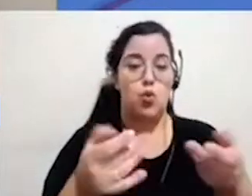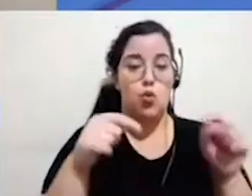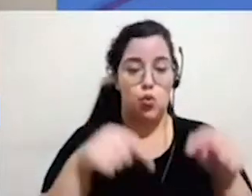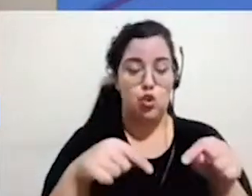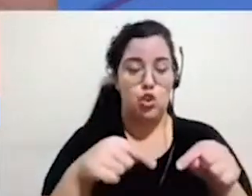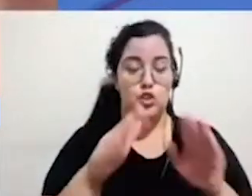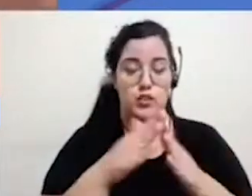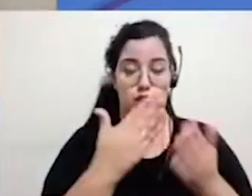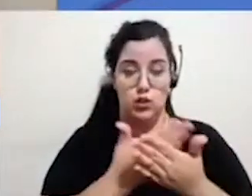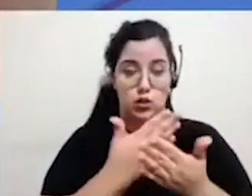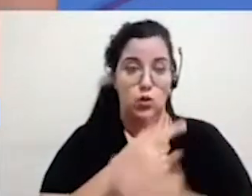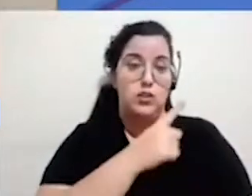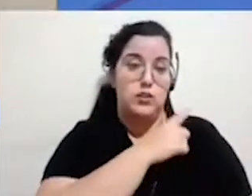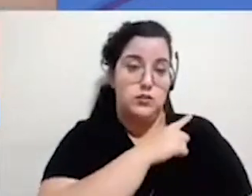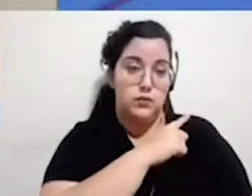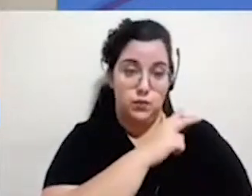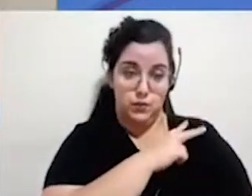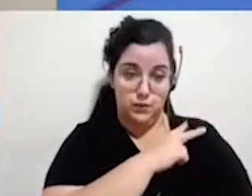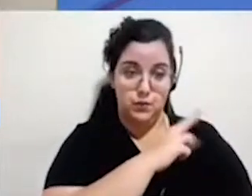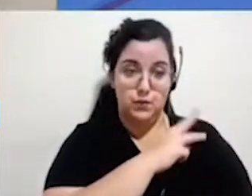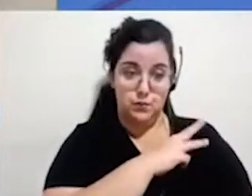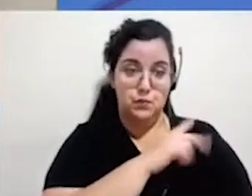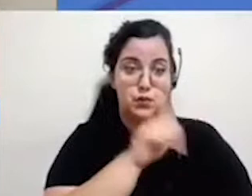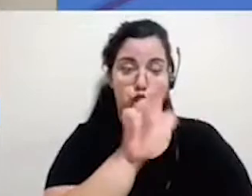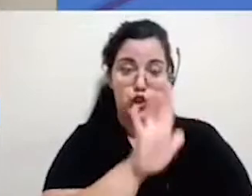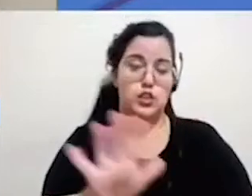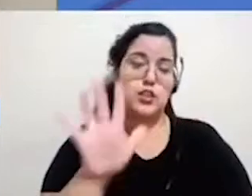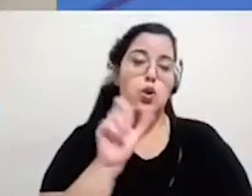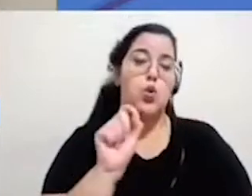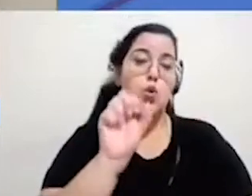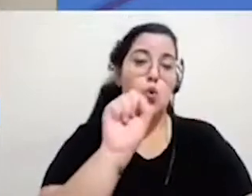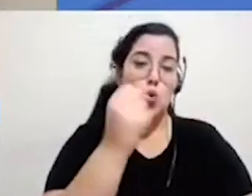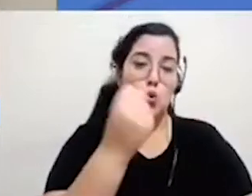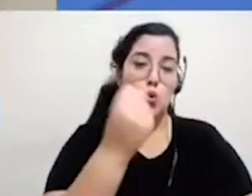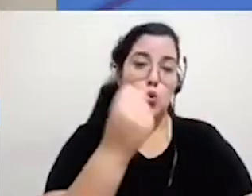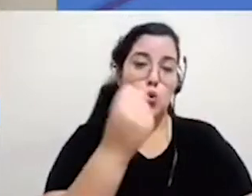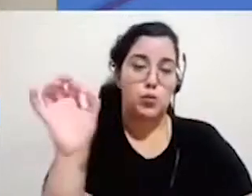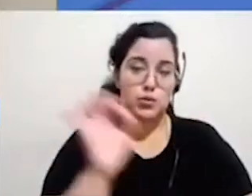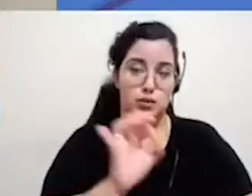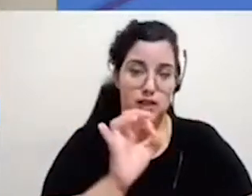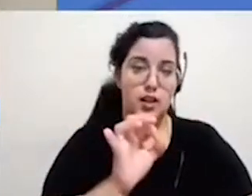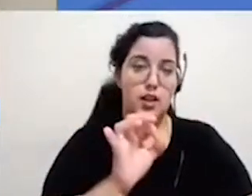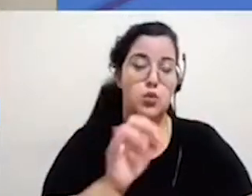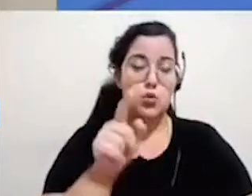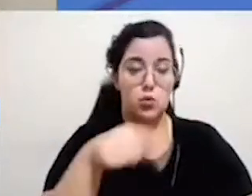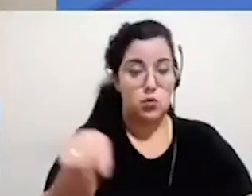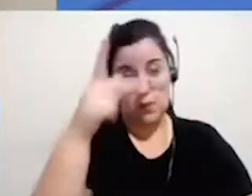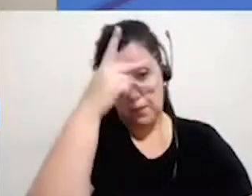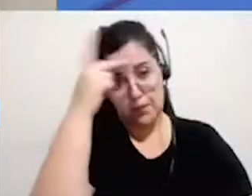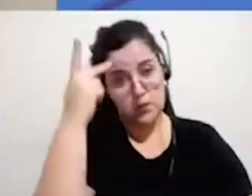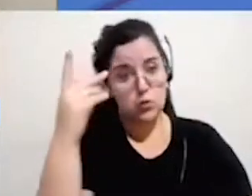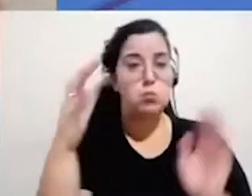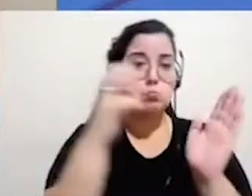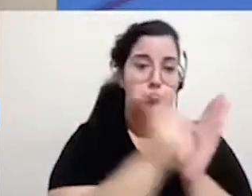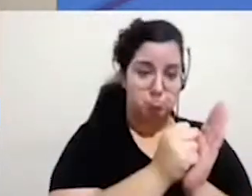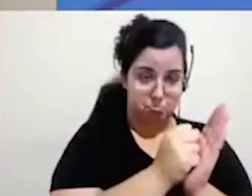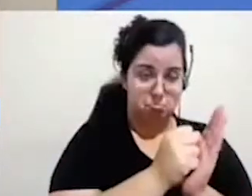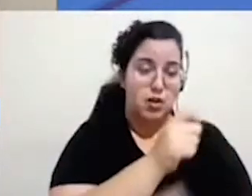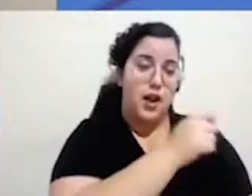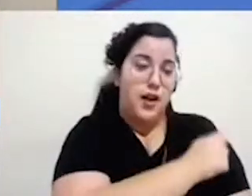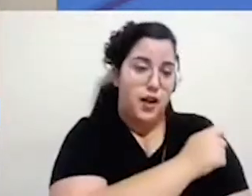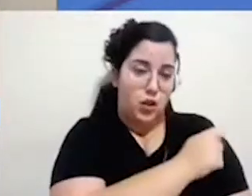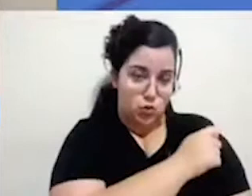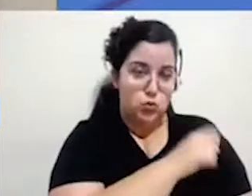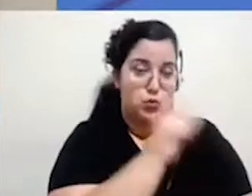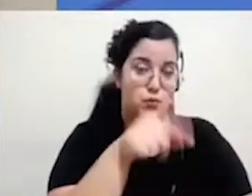médio, né, de uma forma geral, 88% das matrículas eles estão na